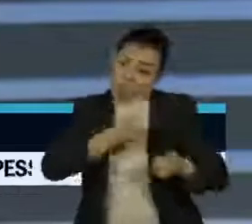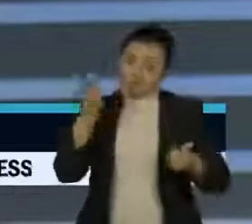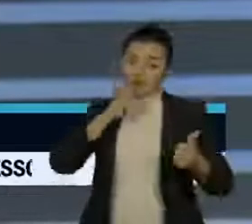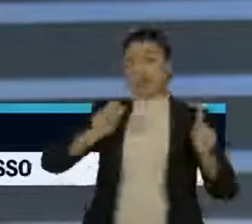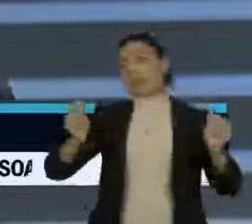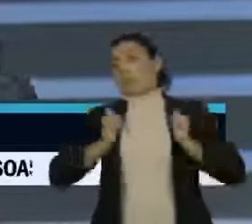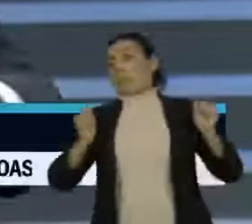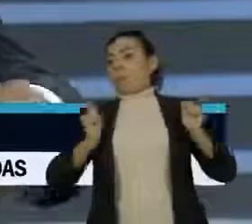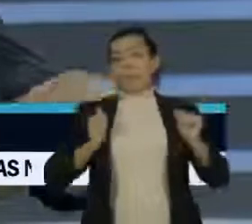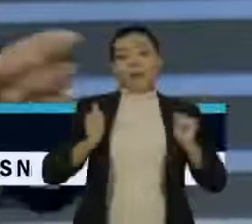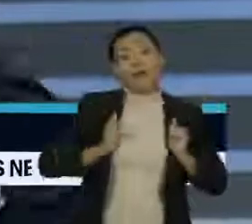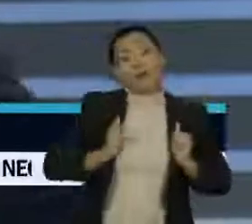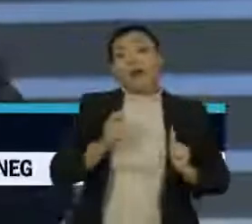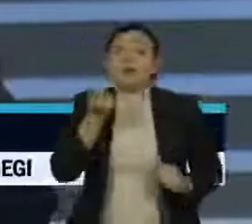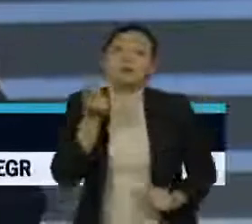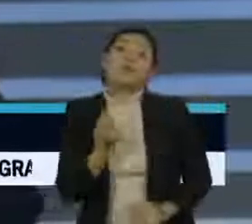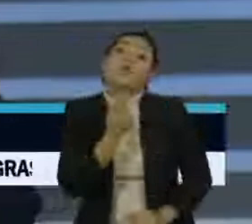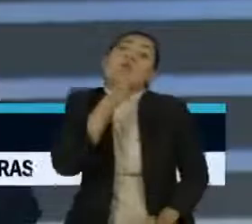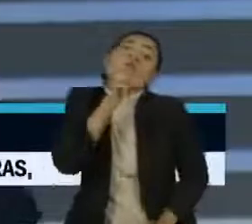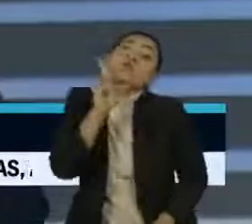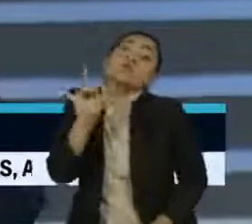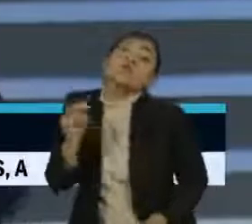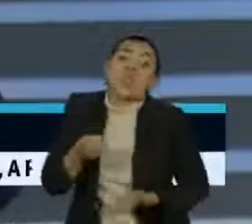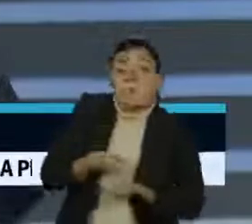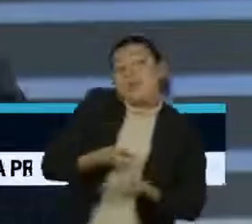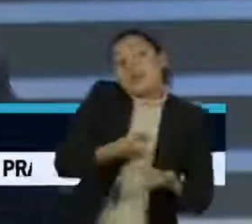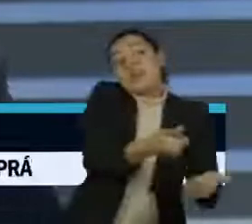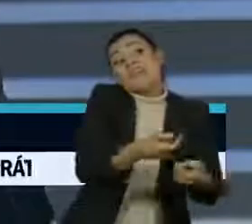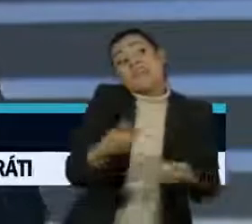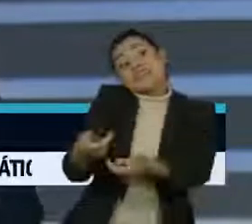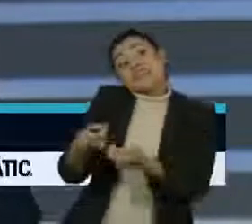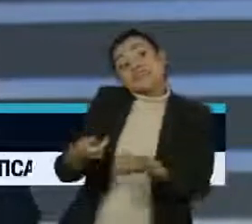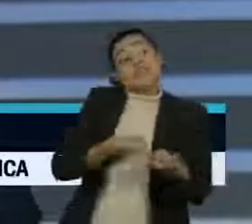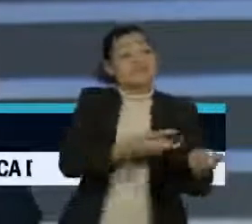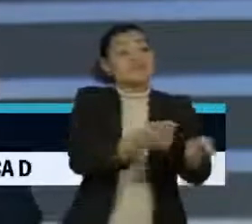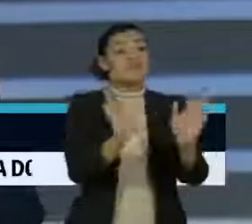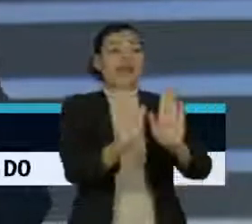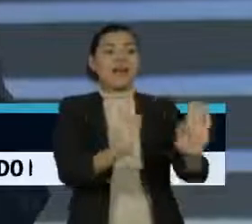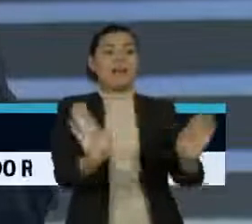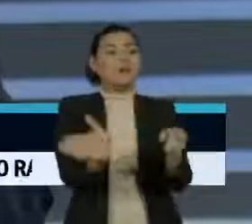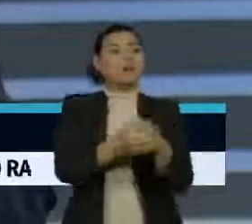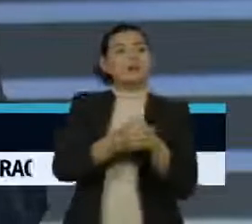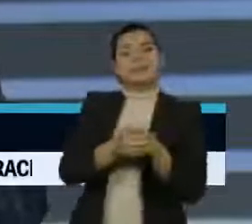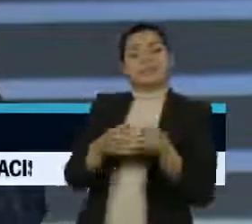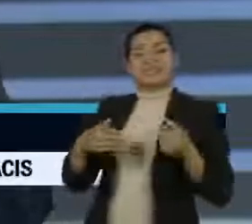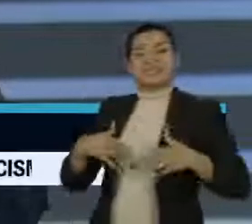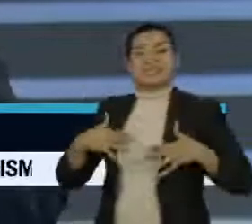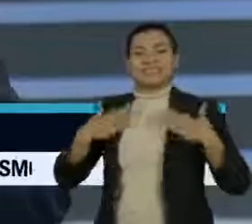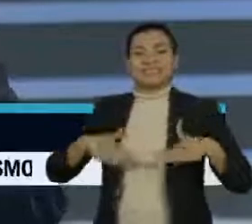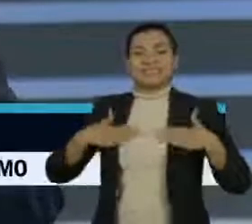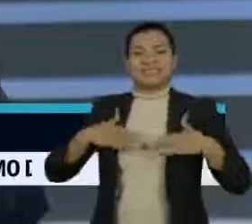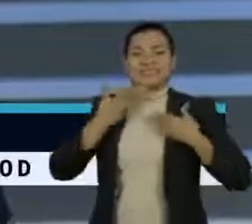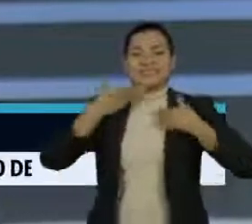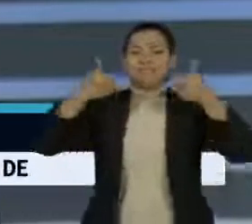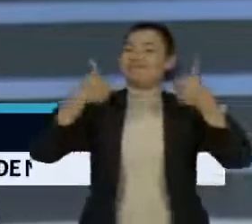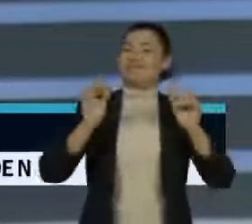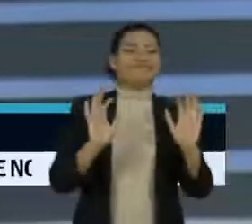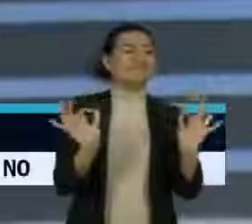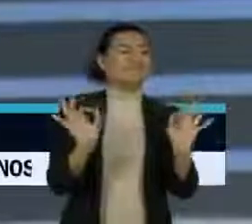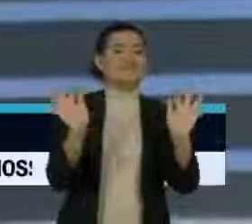nota Dá um dia de renda grátis para qualquer outra atividade e depois a vida segue como se nada tivesse